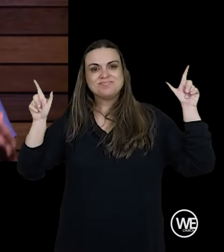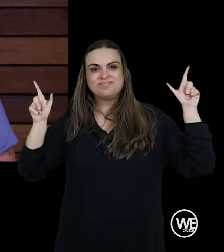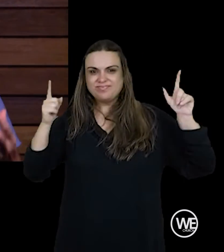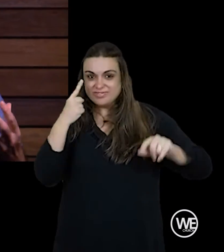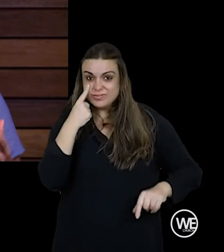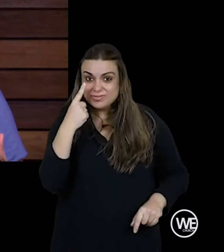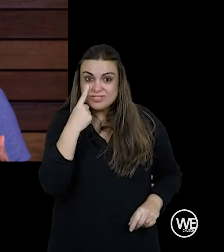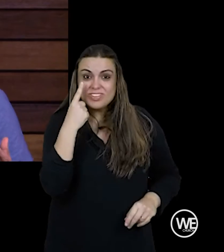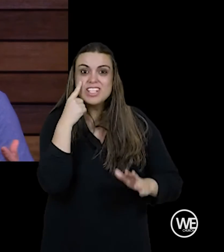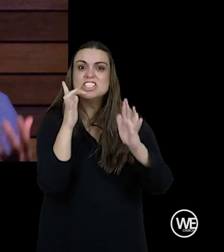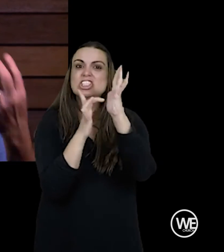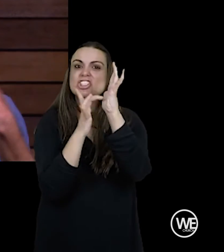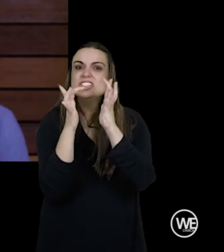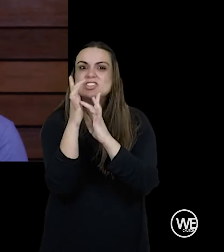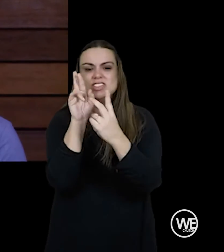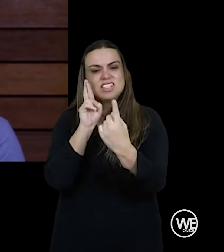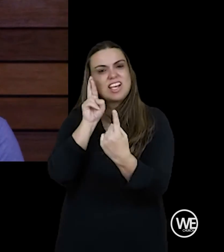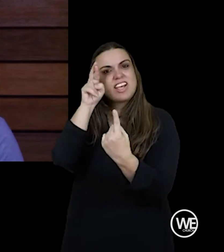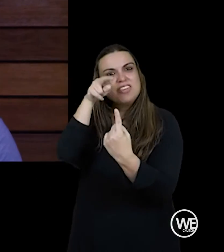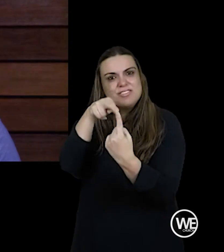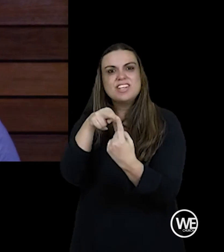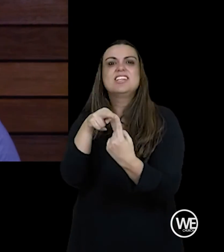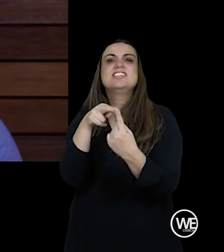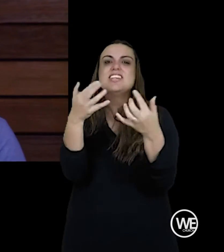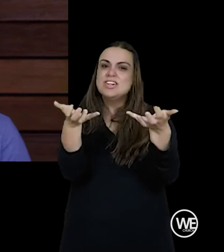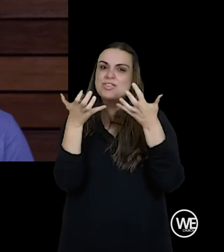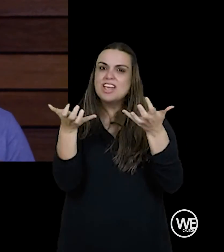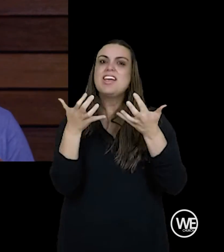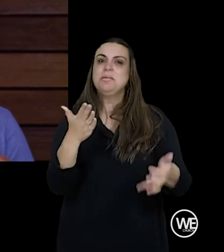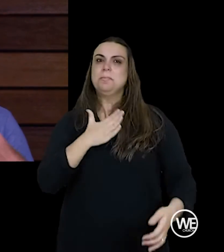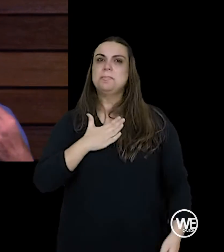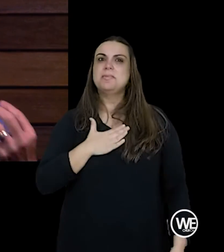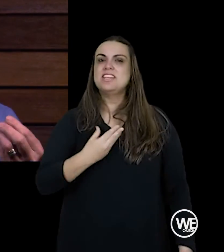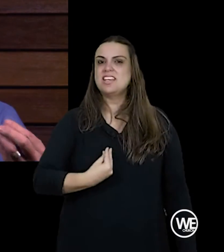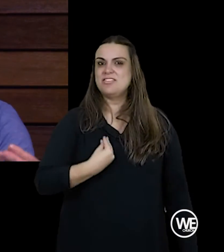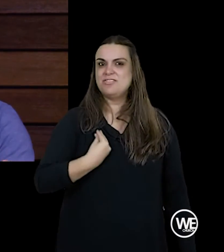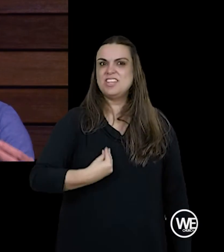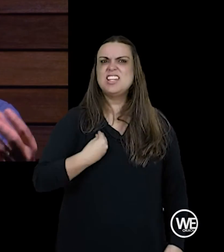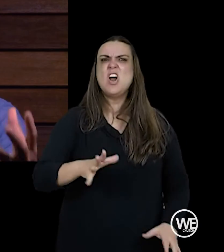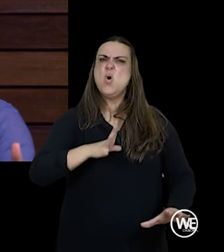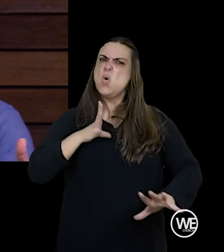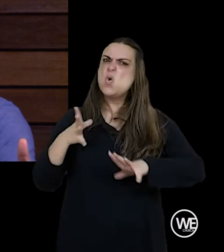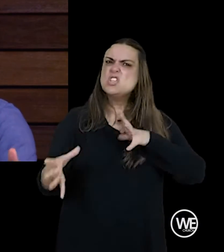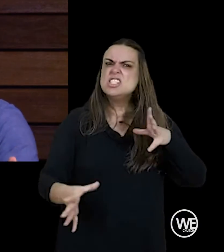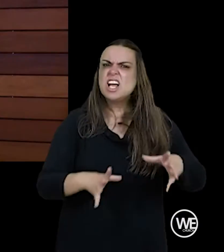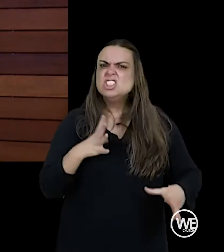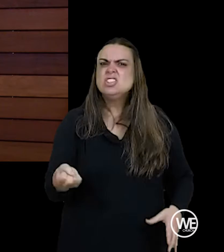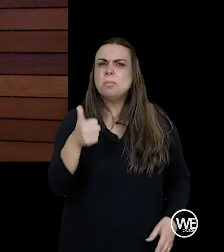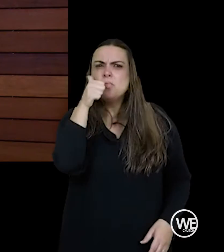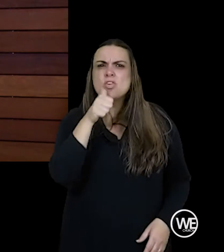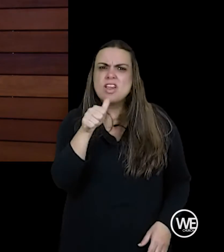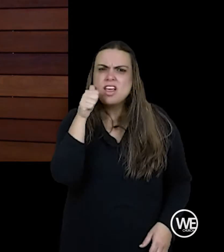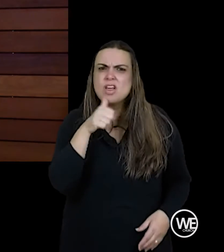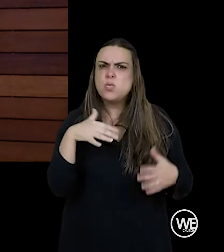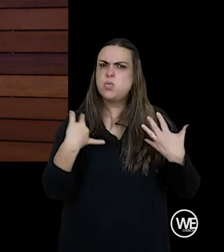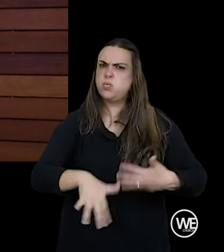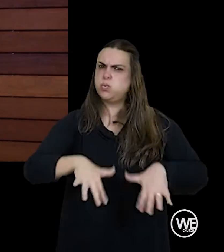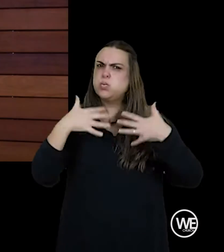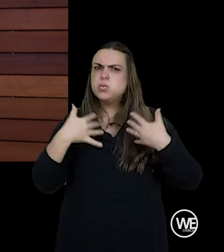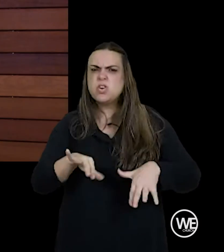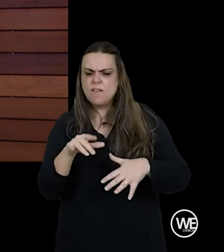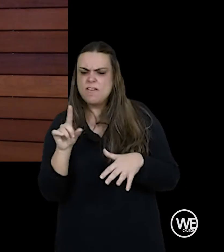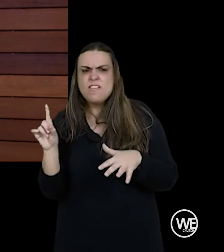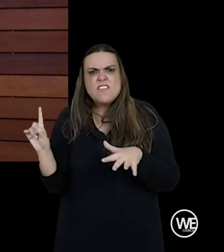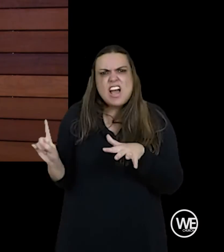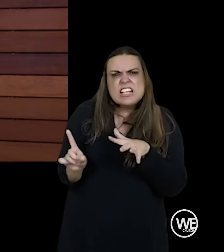desse Jesus, dessa referência, eu quero trazer para a minha vida. A ousadia que essa mulher teve de se infiltrar